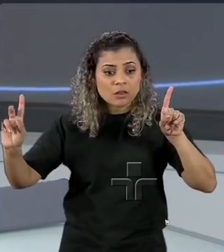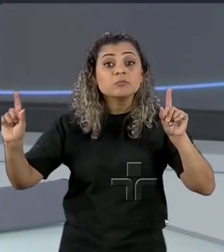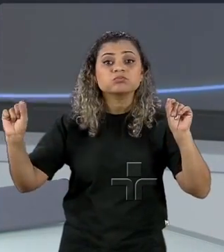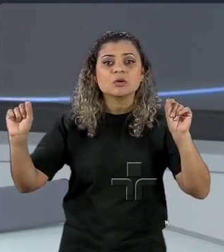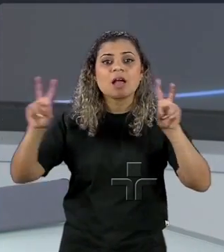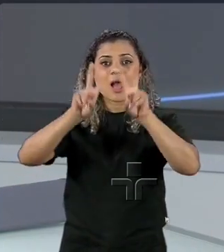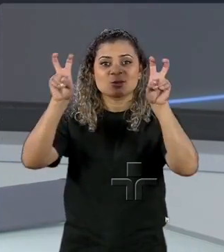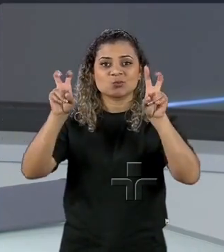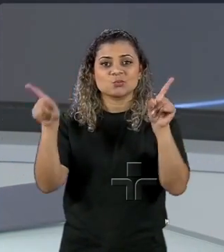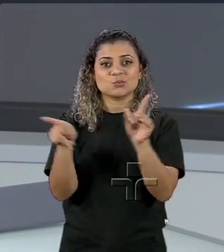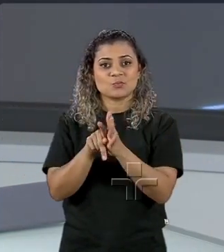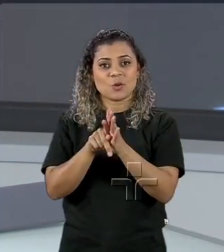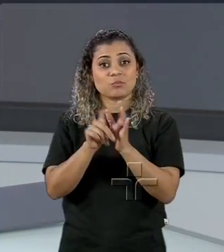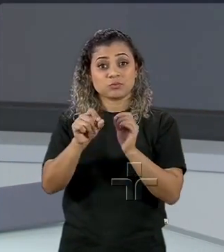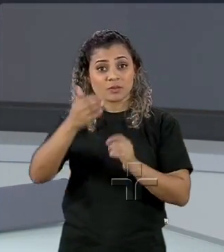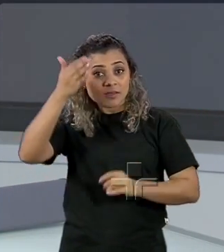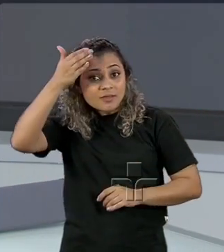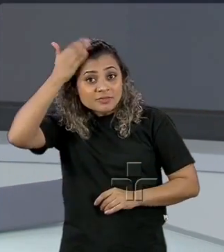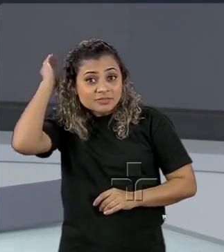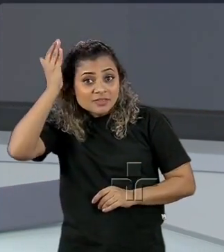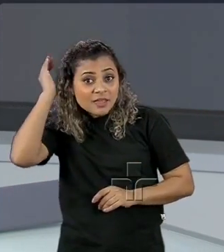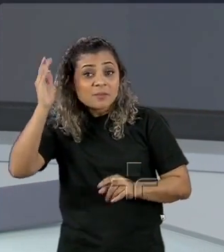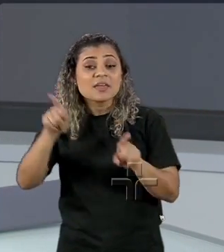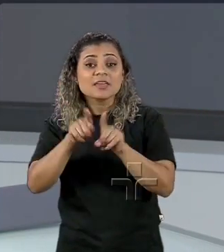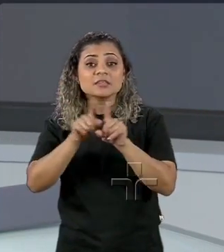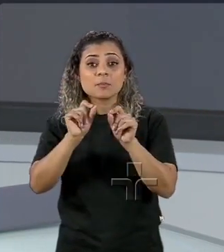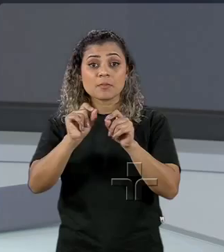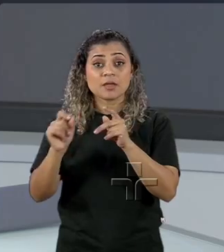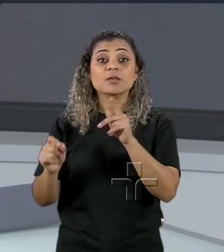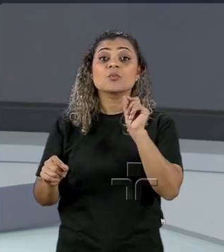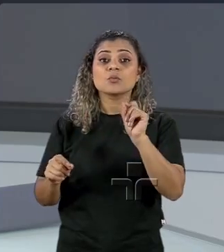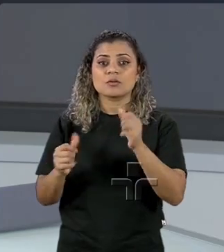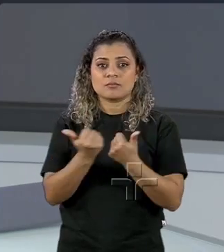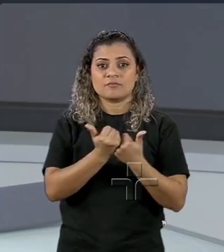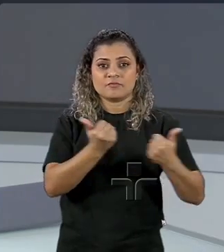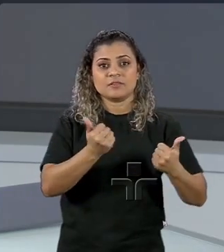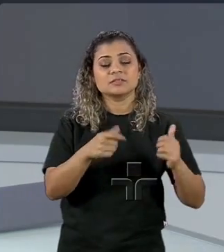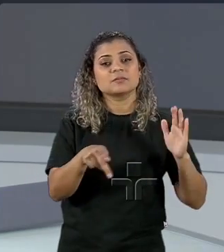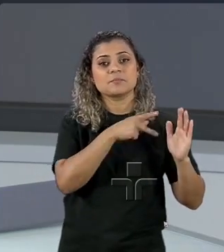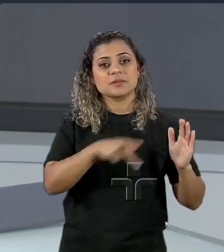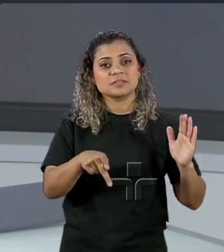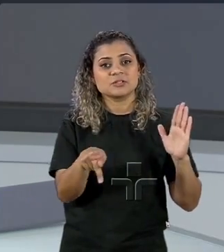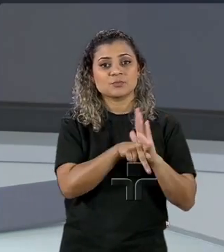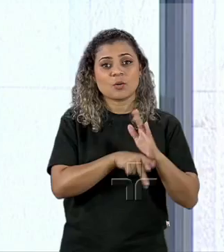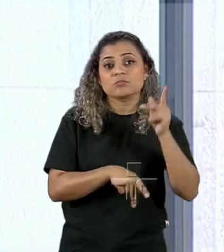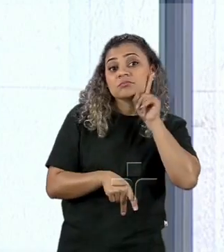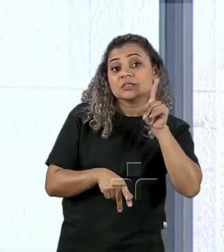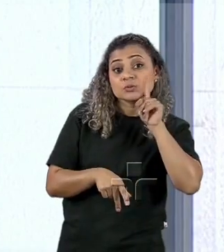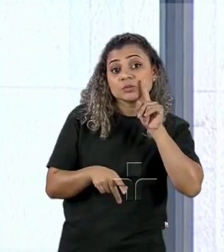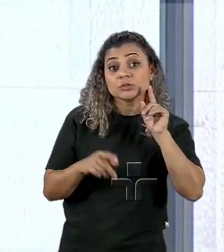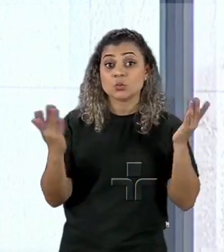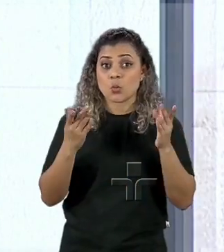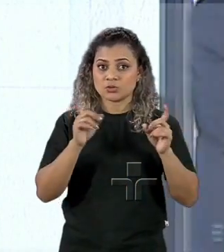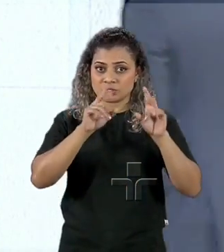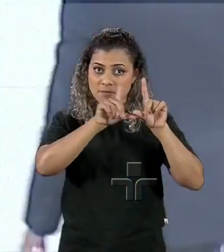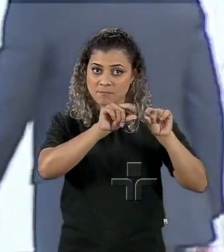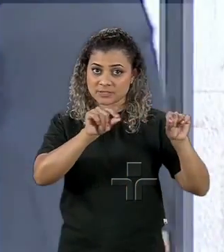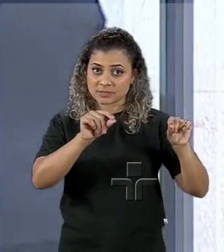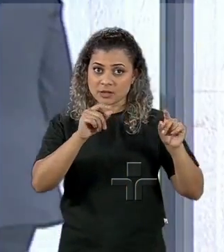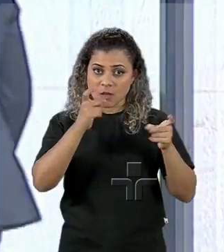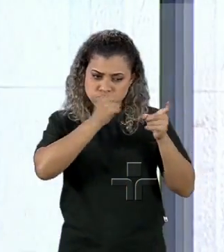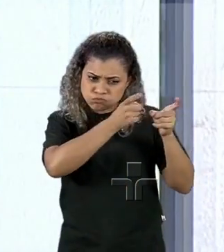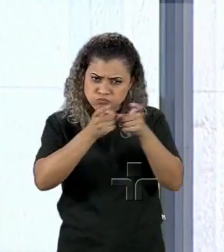assuntos da reunião entre o presidente Michel Temer e o vice-presidente americano Mike Pence, hoje em Brasília.